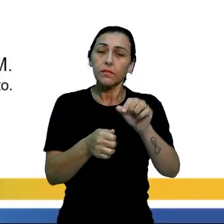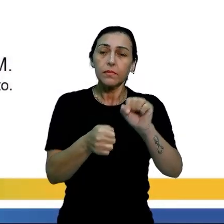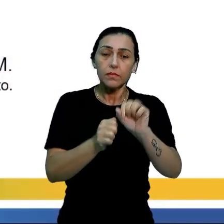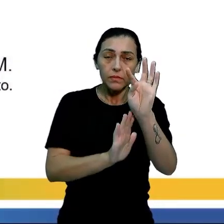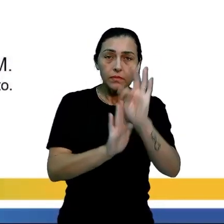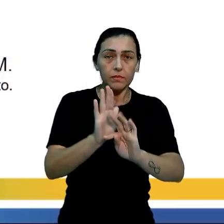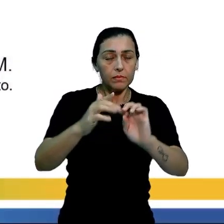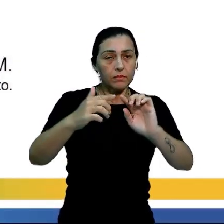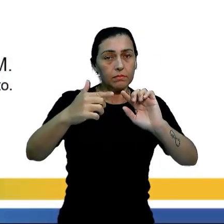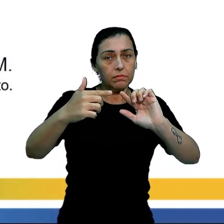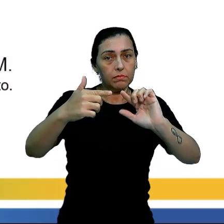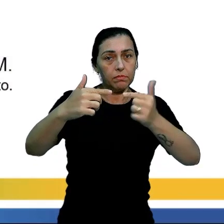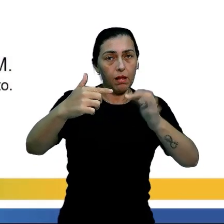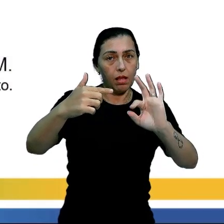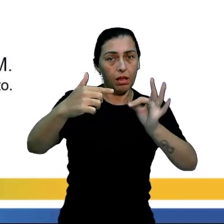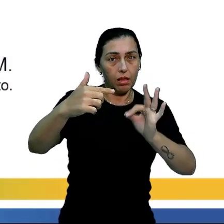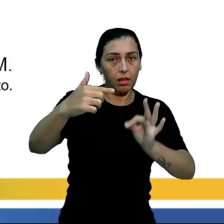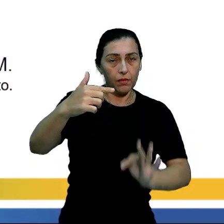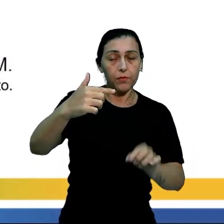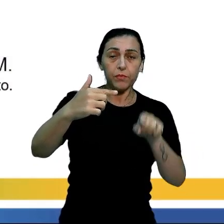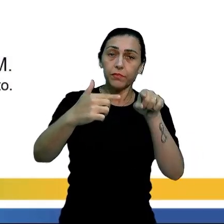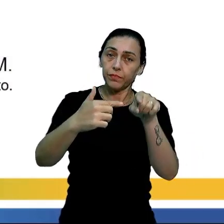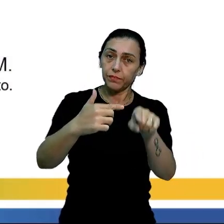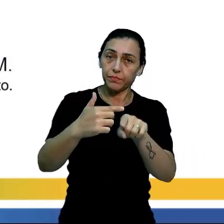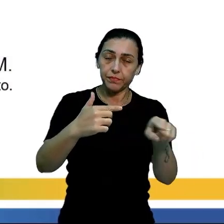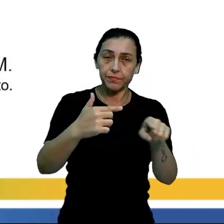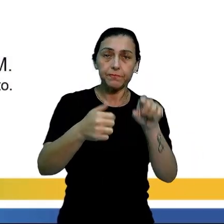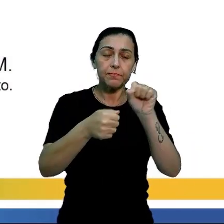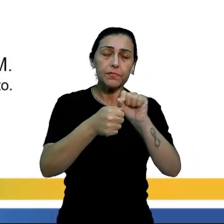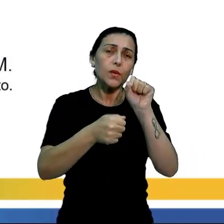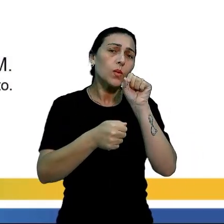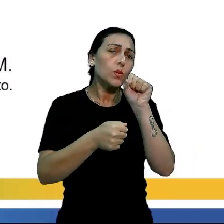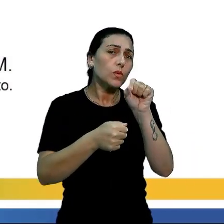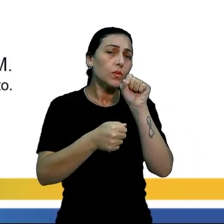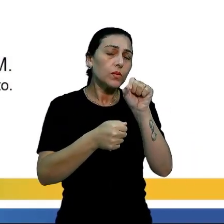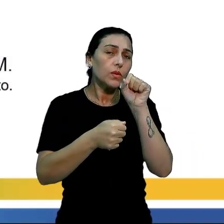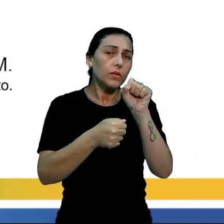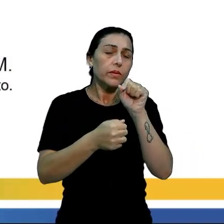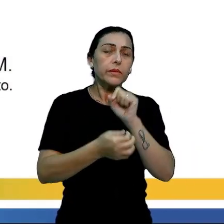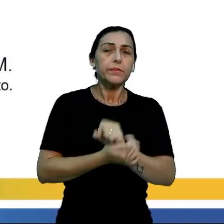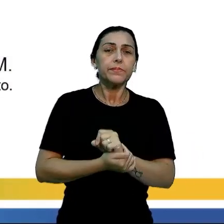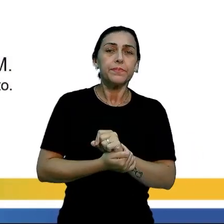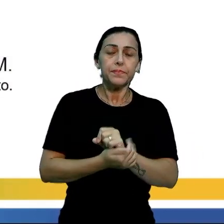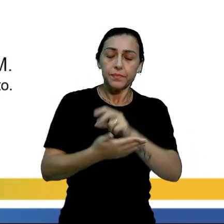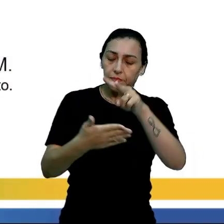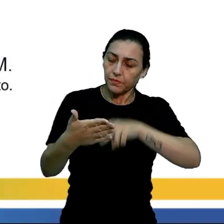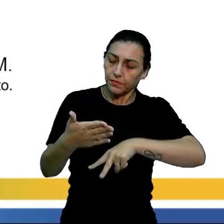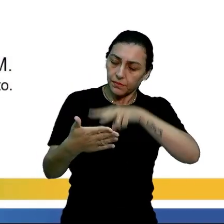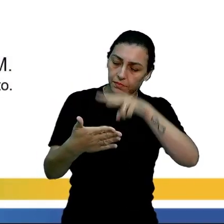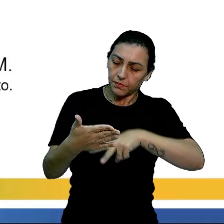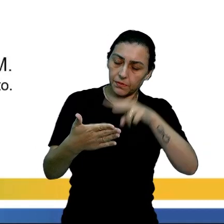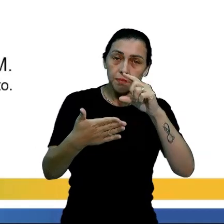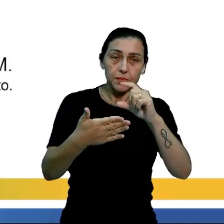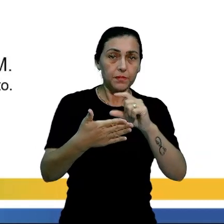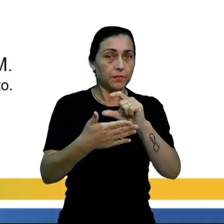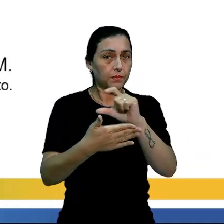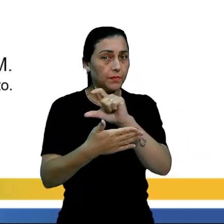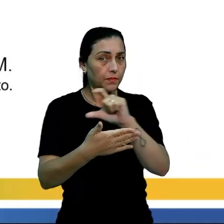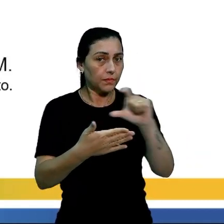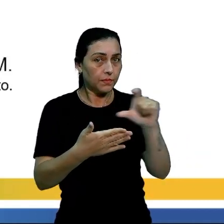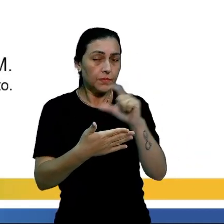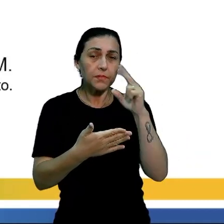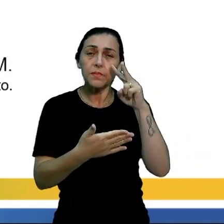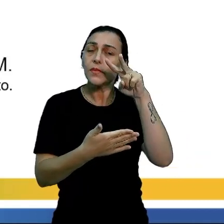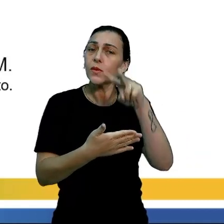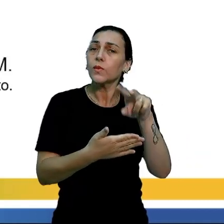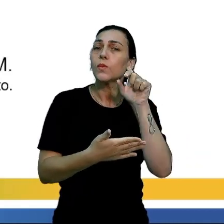textos longos, né, vocês façam o quê, né? Vocês vão ler um enunciado, né, e